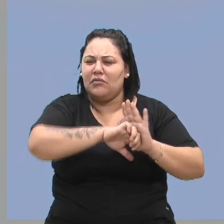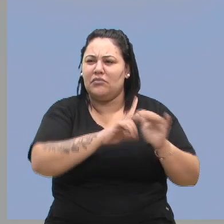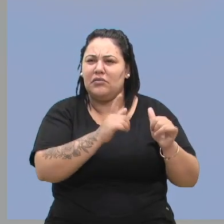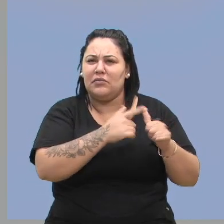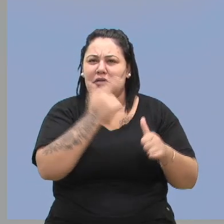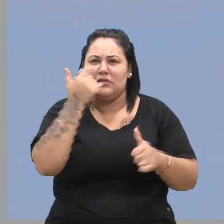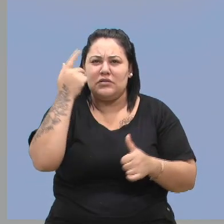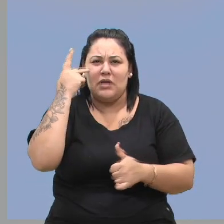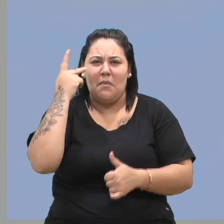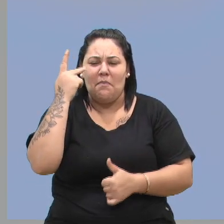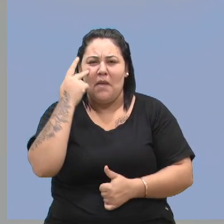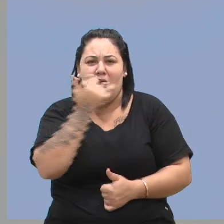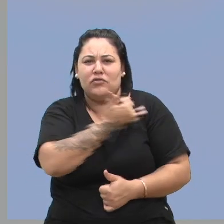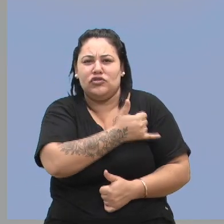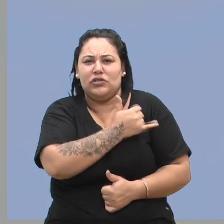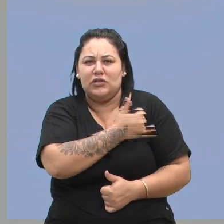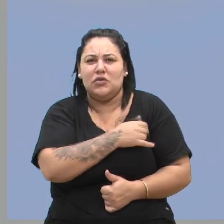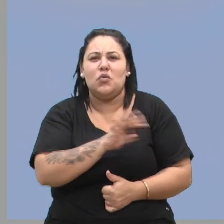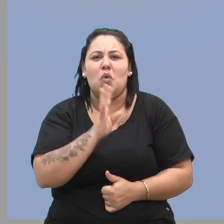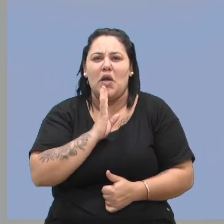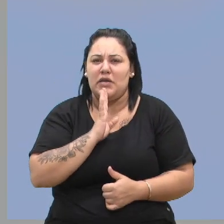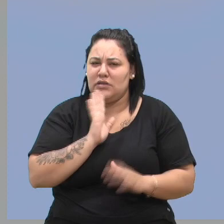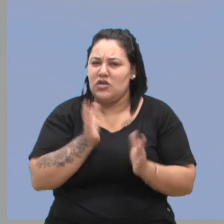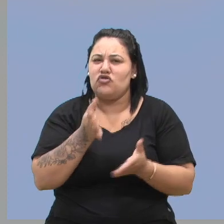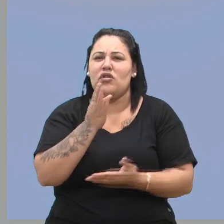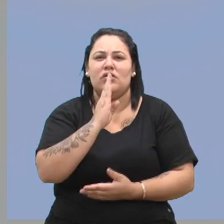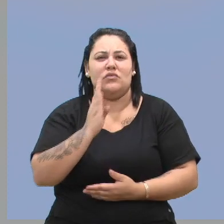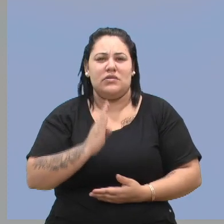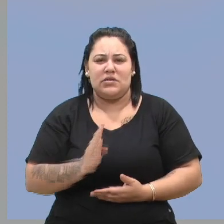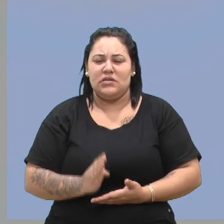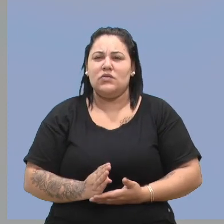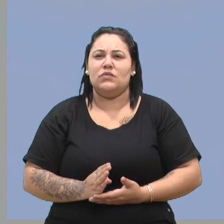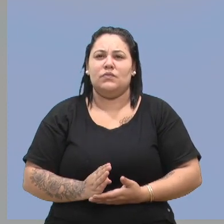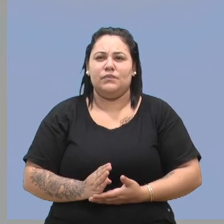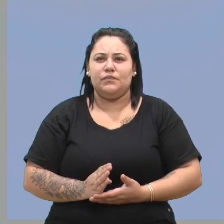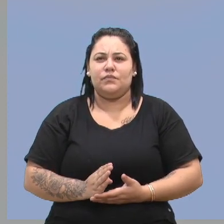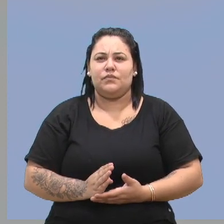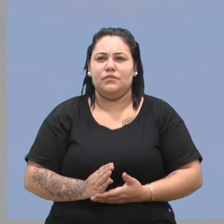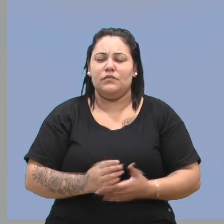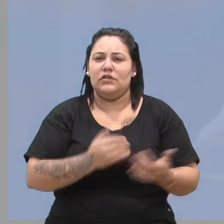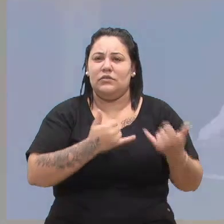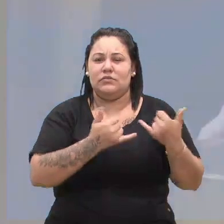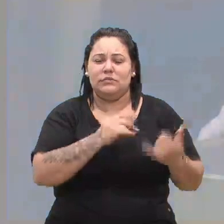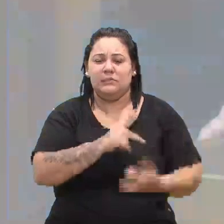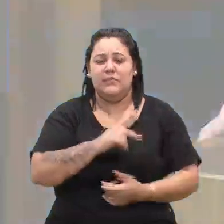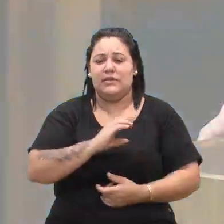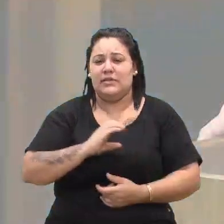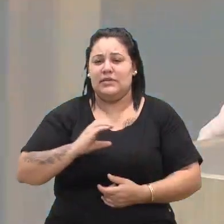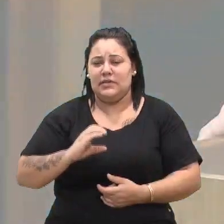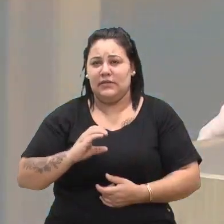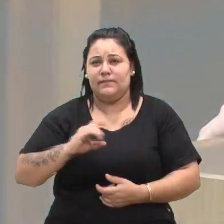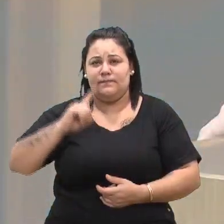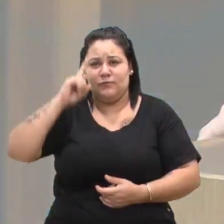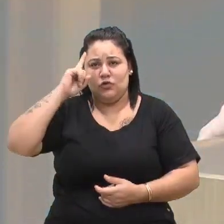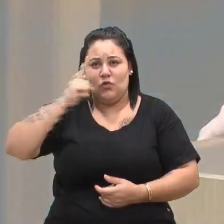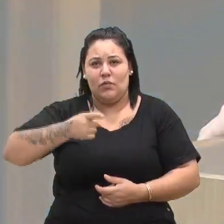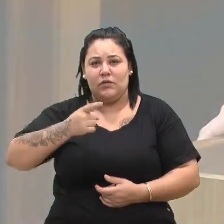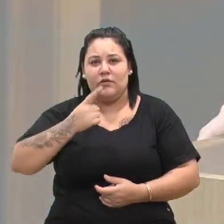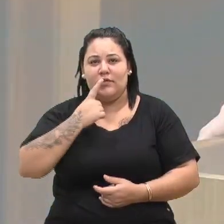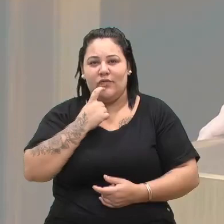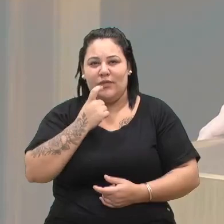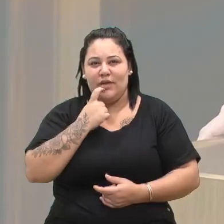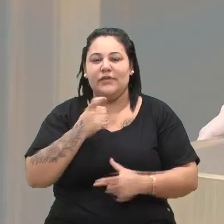Janeiro, facções conhecidas no Brasil, a exemplo do PCC, Comando Vermelho, que